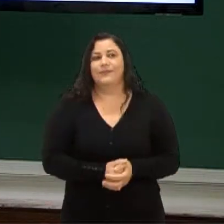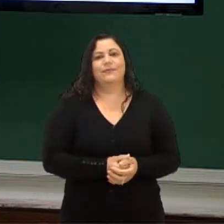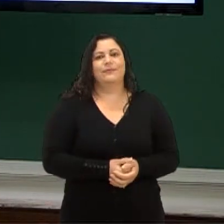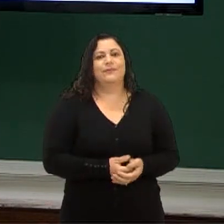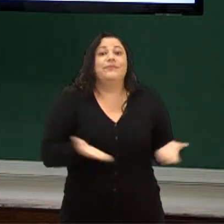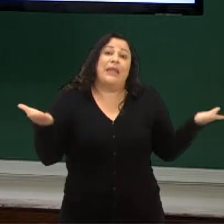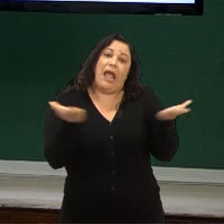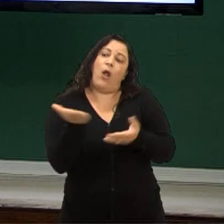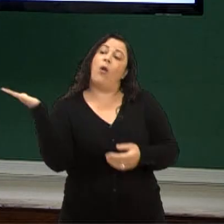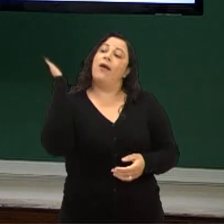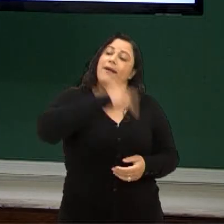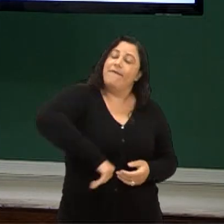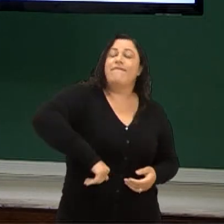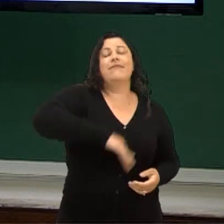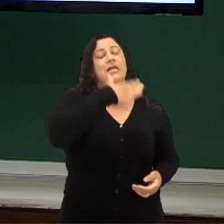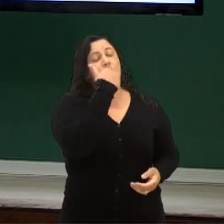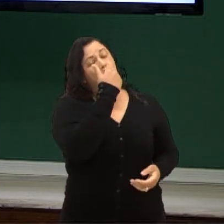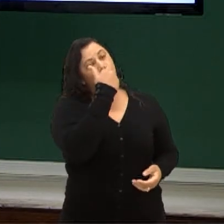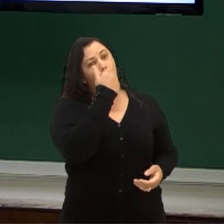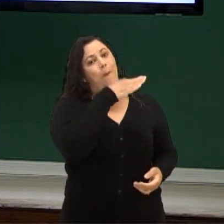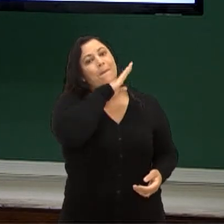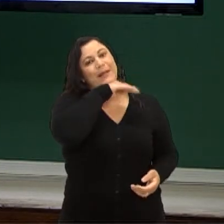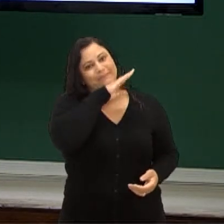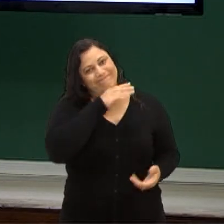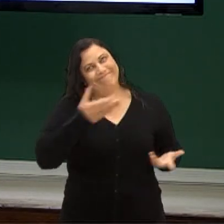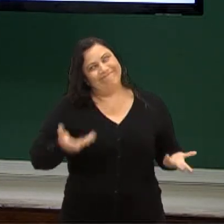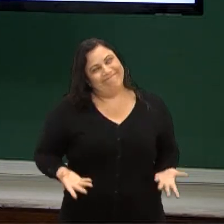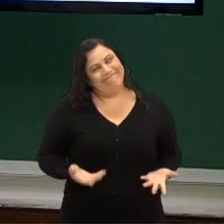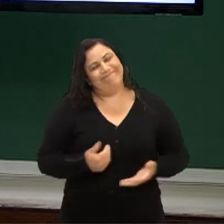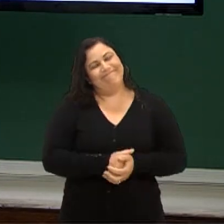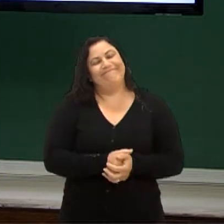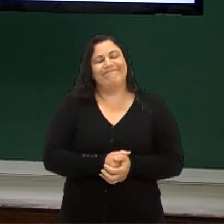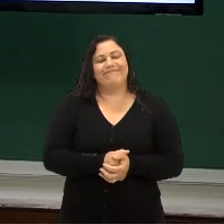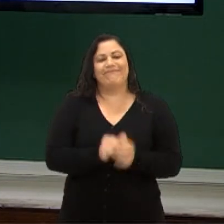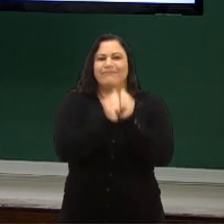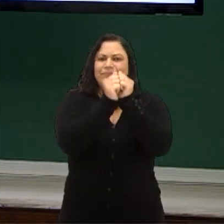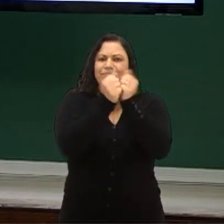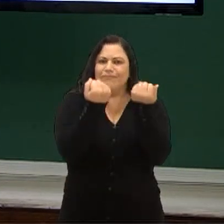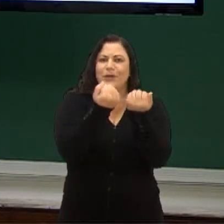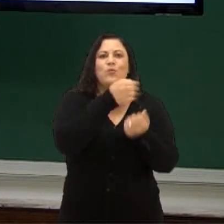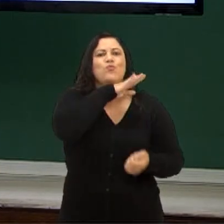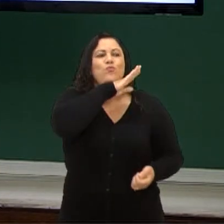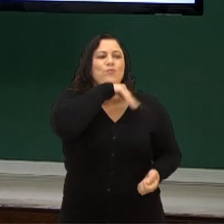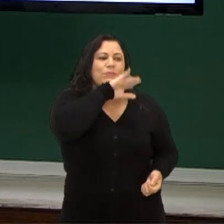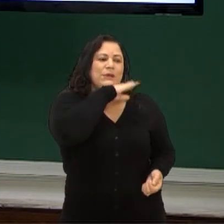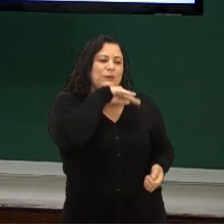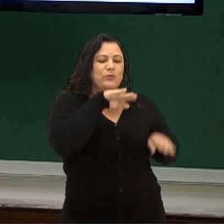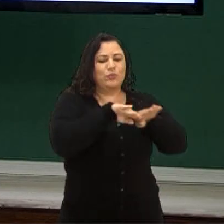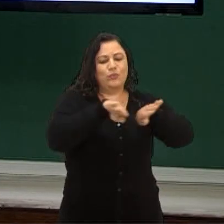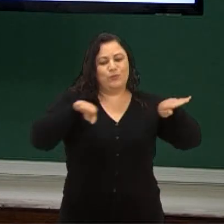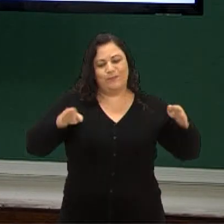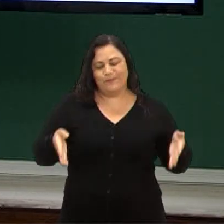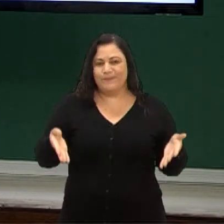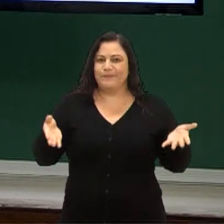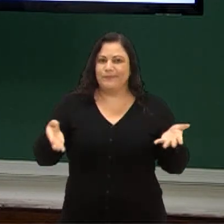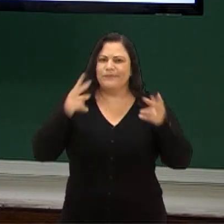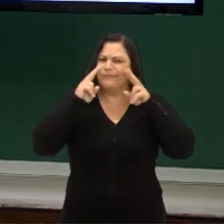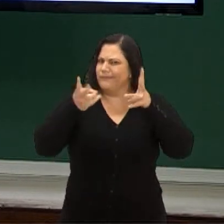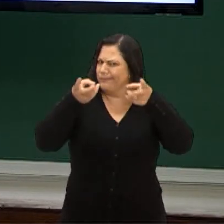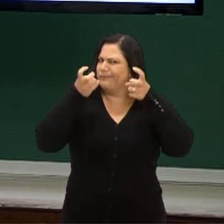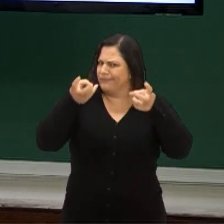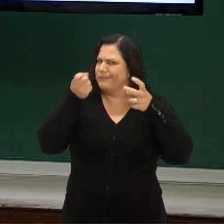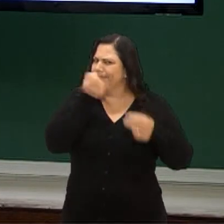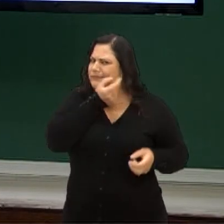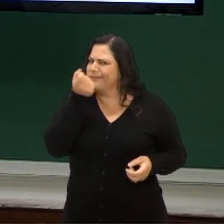lanche. Olha aqui a ironia, olha o humor aqui. O pão com presunto está em cima da mesa. Vocês enxergaram o efeito de humor